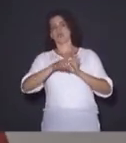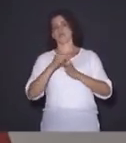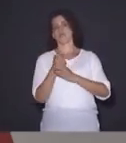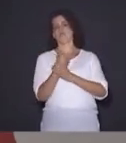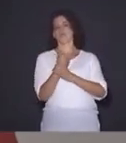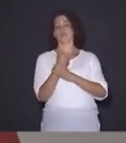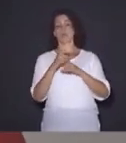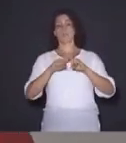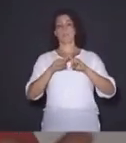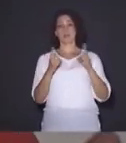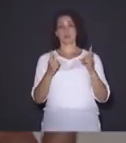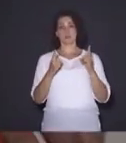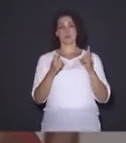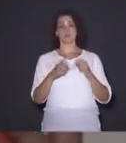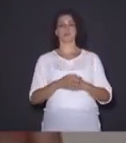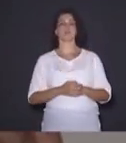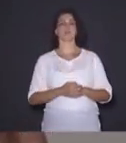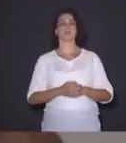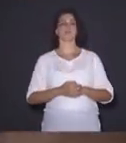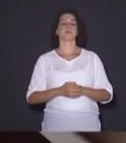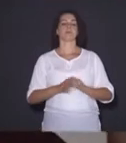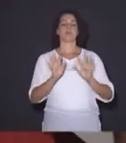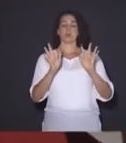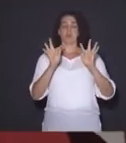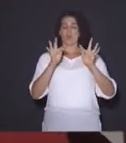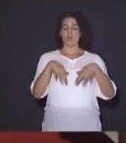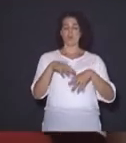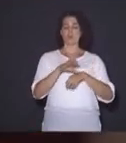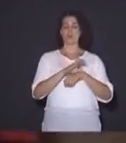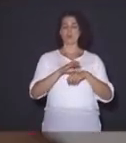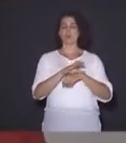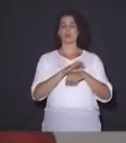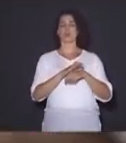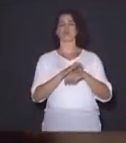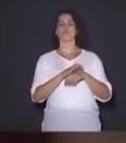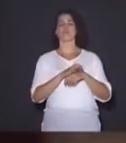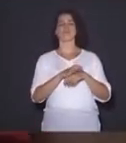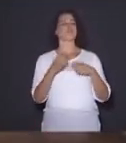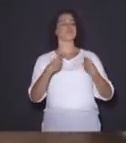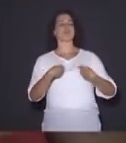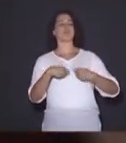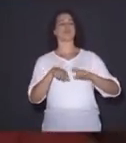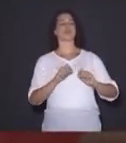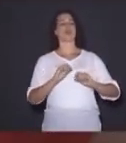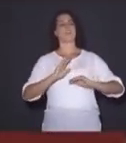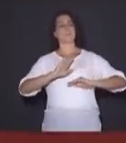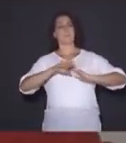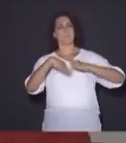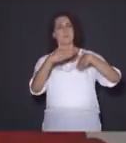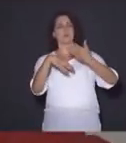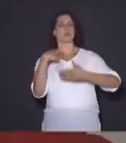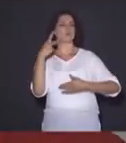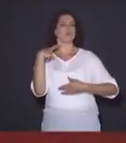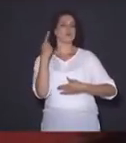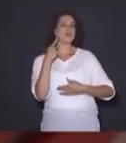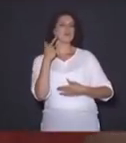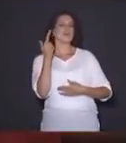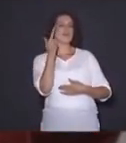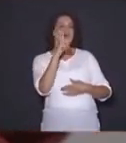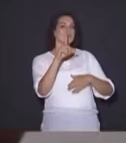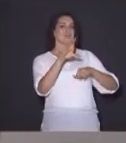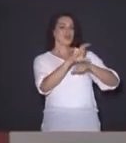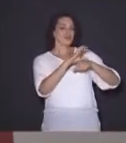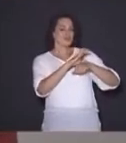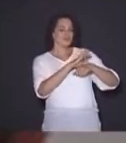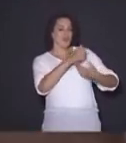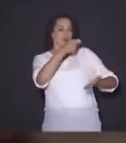constituição ao invés de nós entramos num processo político para implementação daquele programa nós